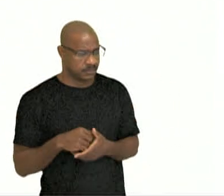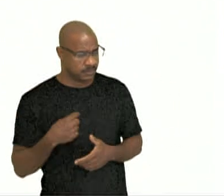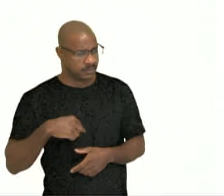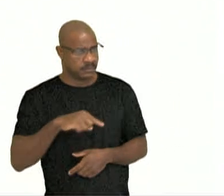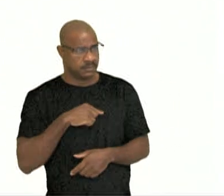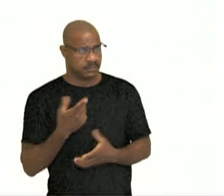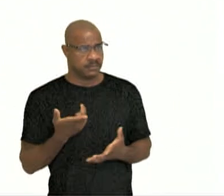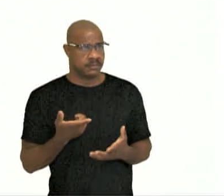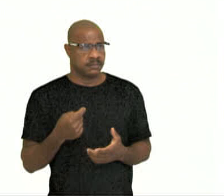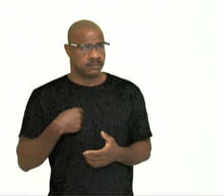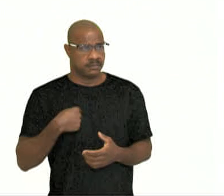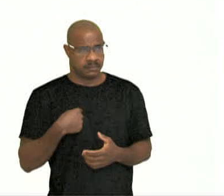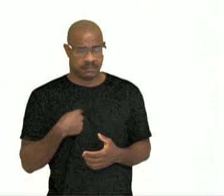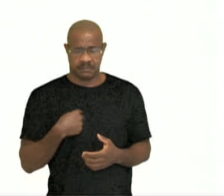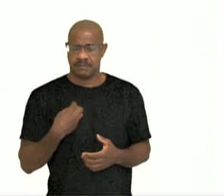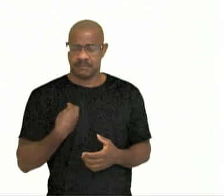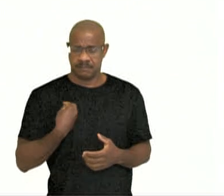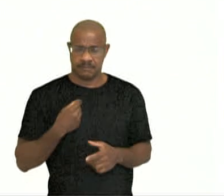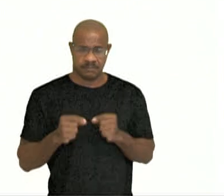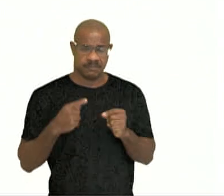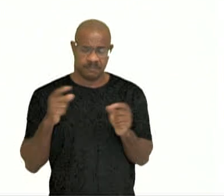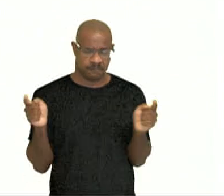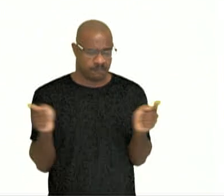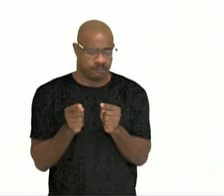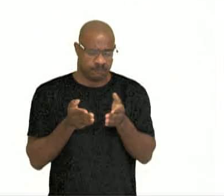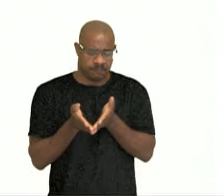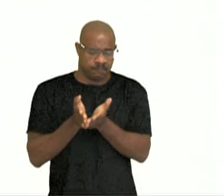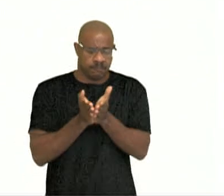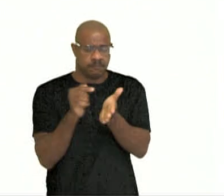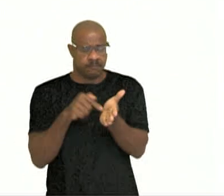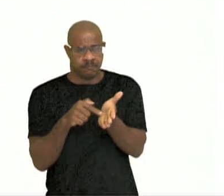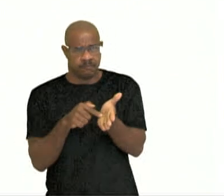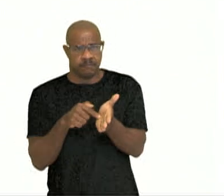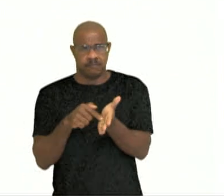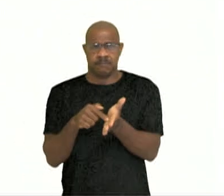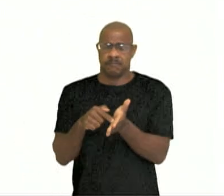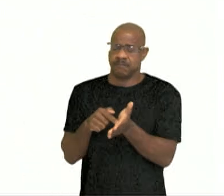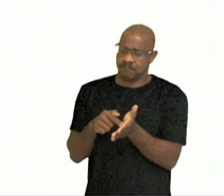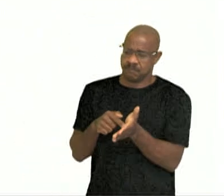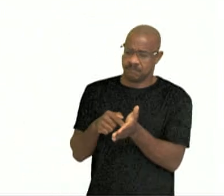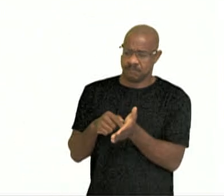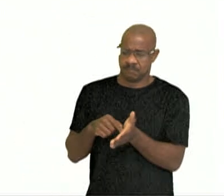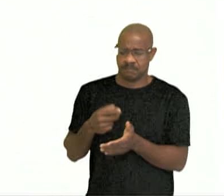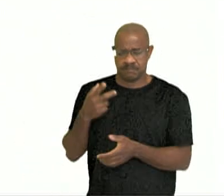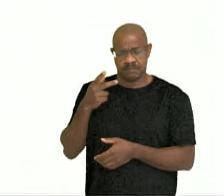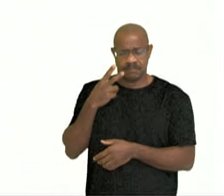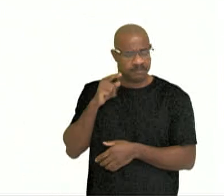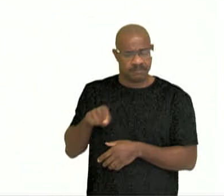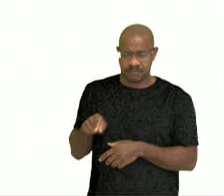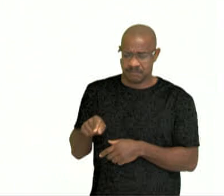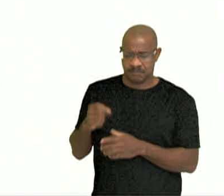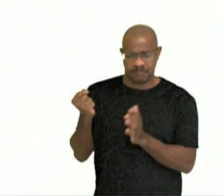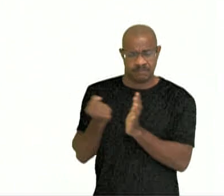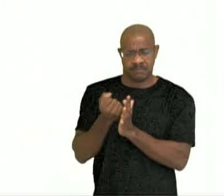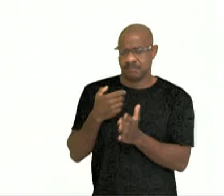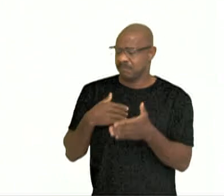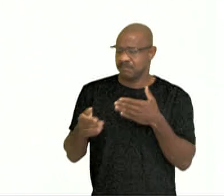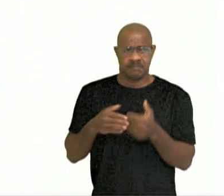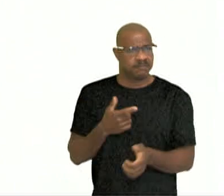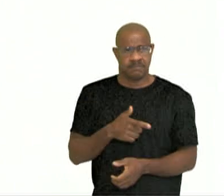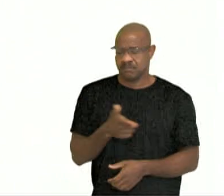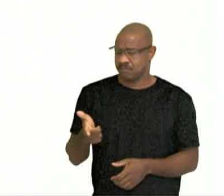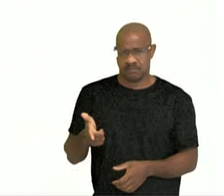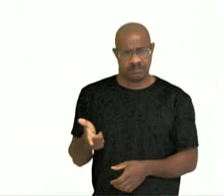vossa fantasia, muito pequena é essa barca. Fidal, para senhor de tal marca, não há aqui